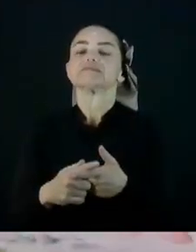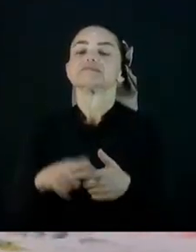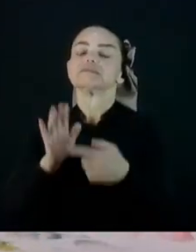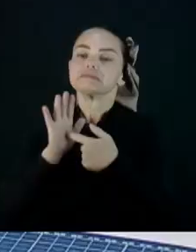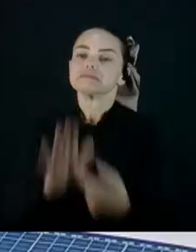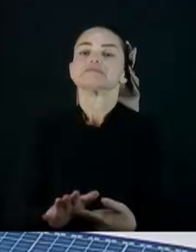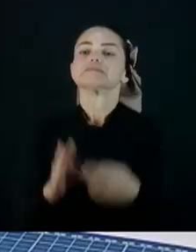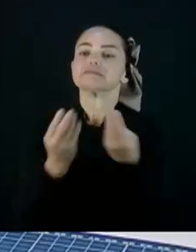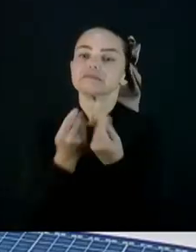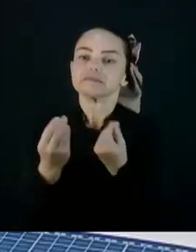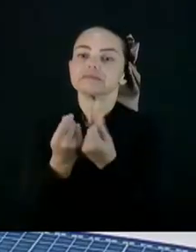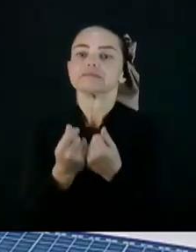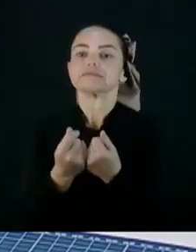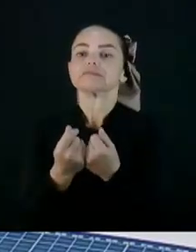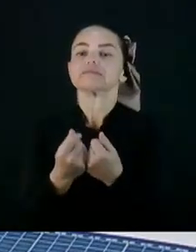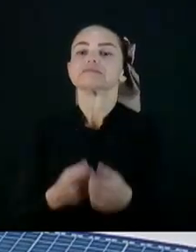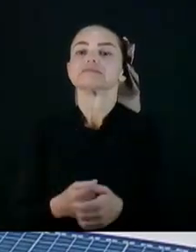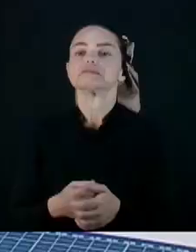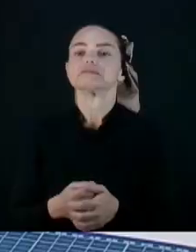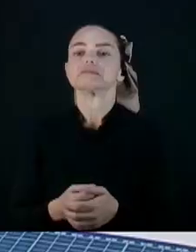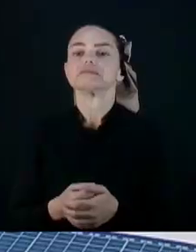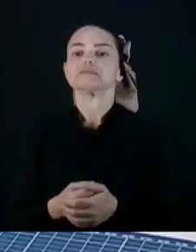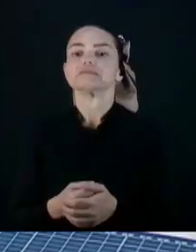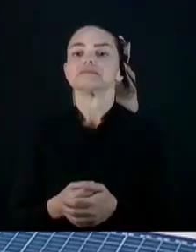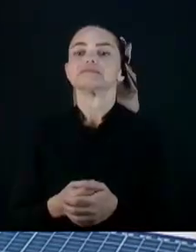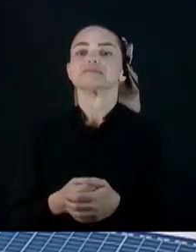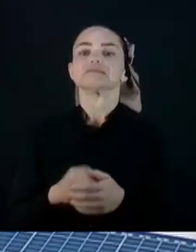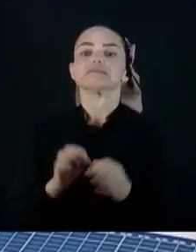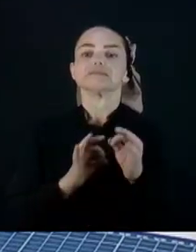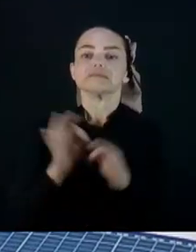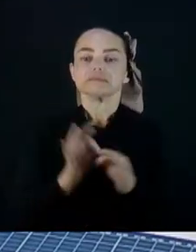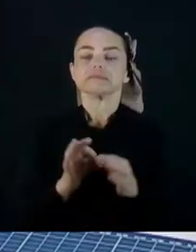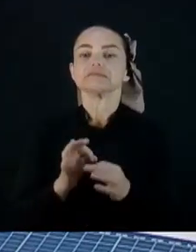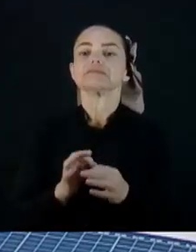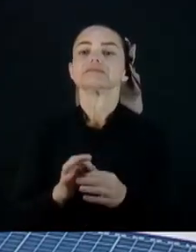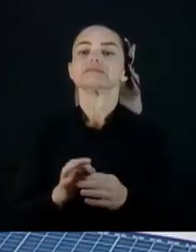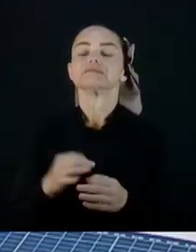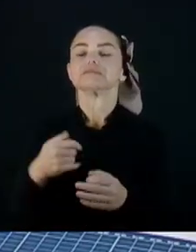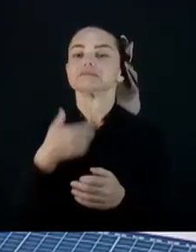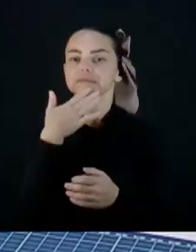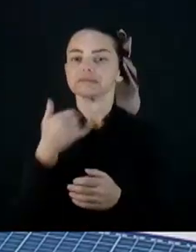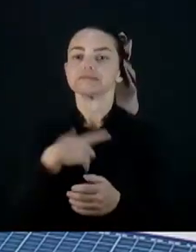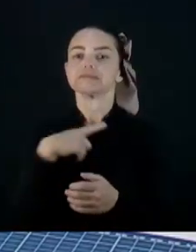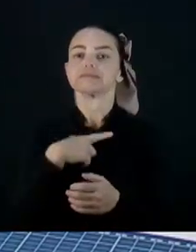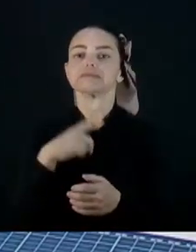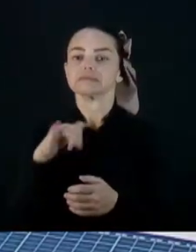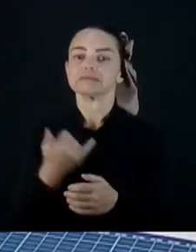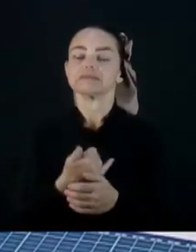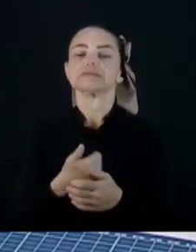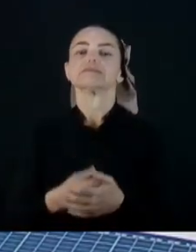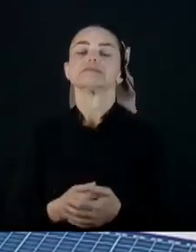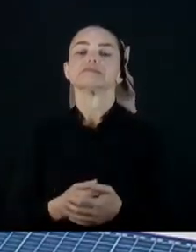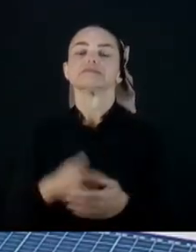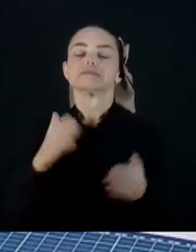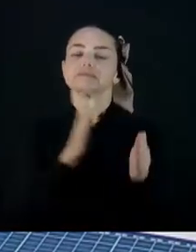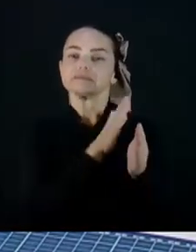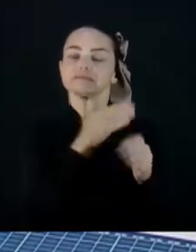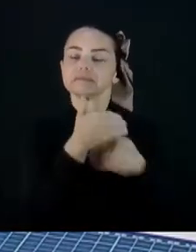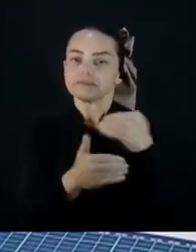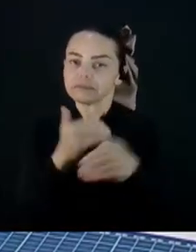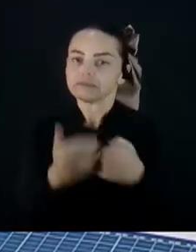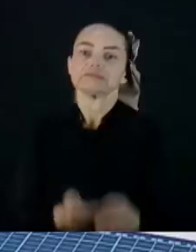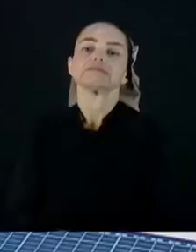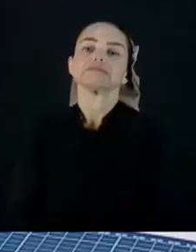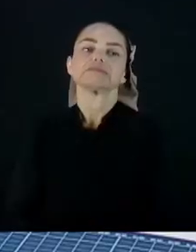qualidade lá no final. O seu acabamento, o seu capricho. Então tem que curtir esse processo. Fazer sem pressa, né? Isso,